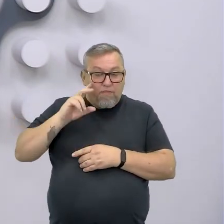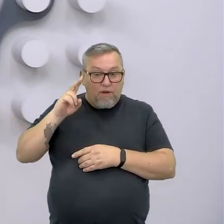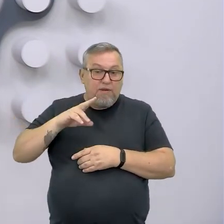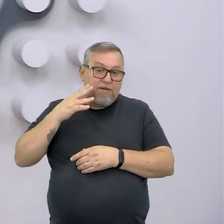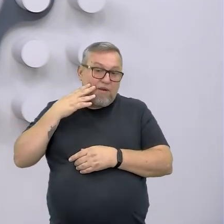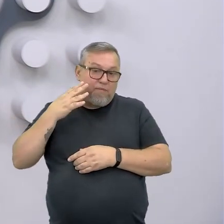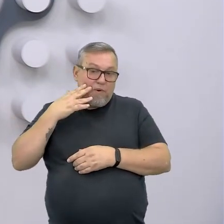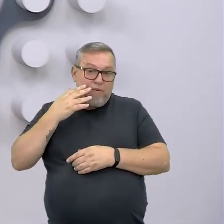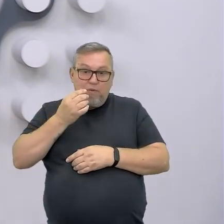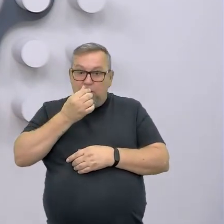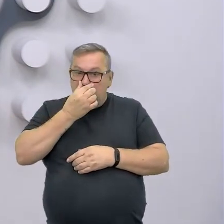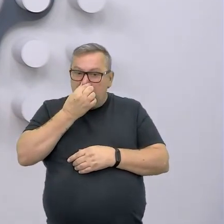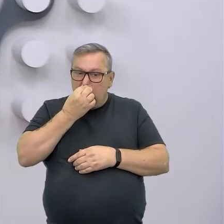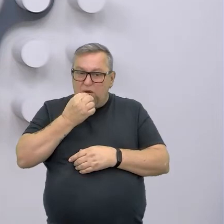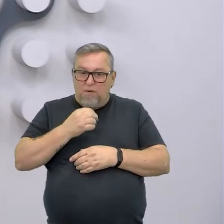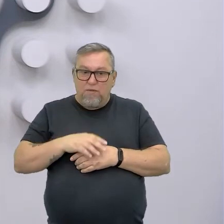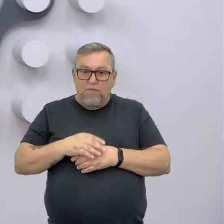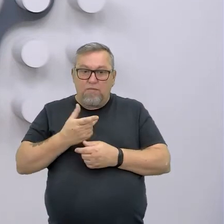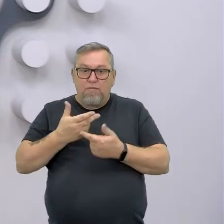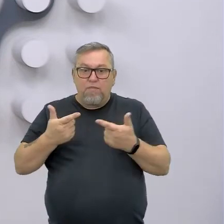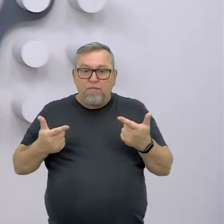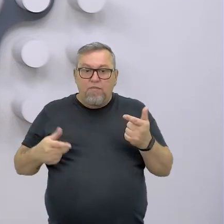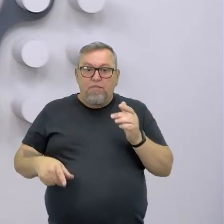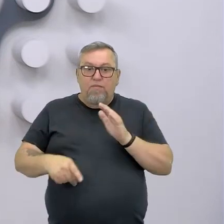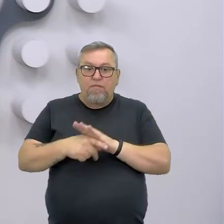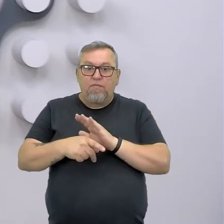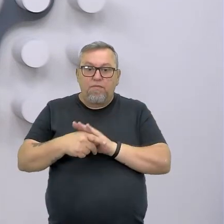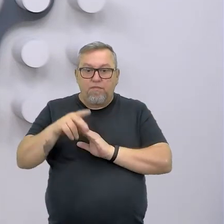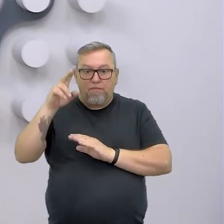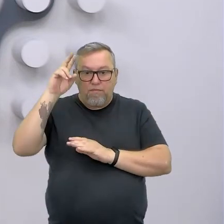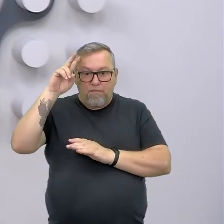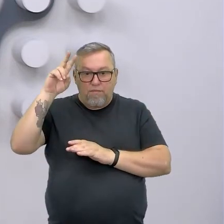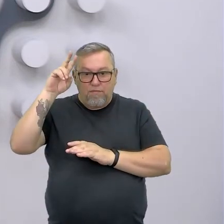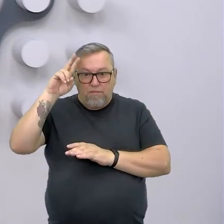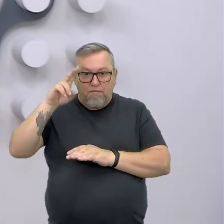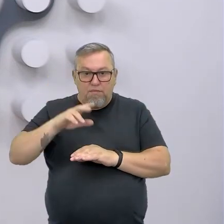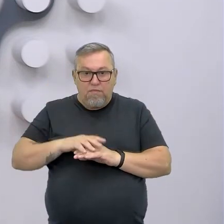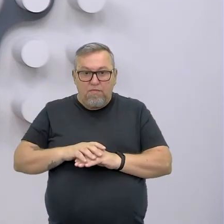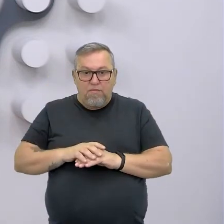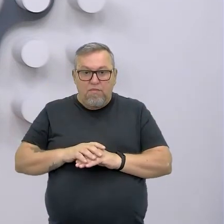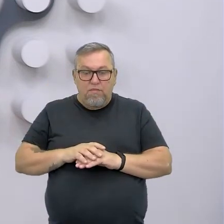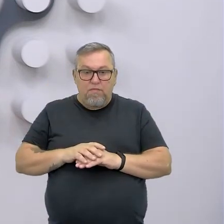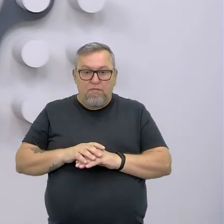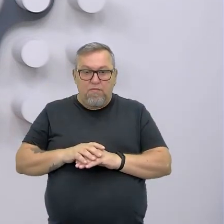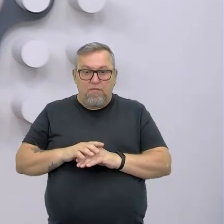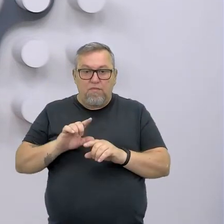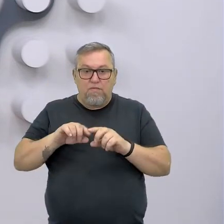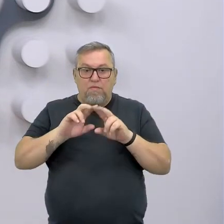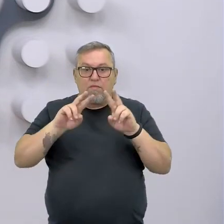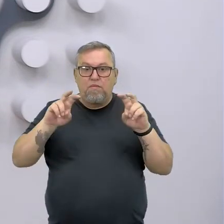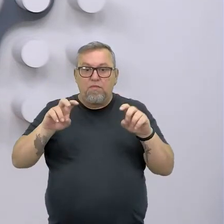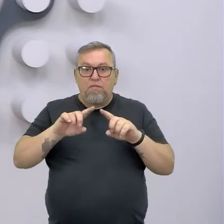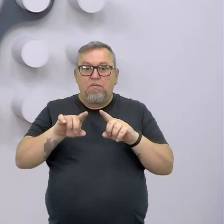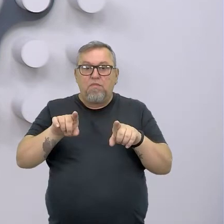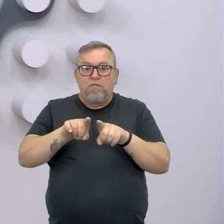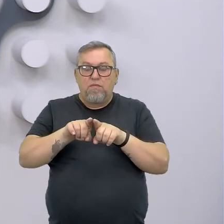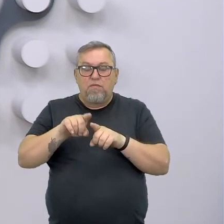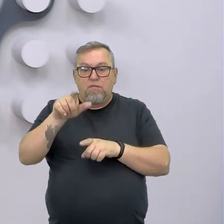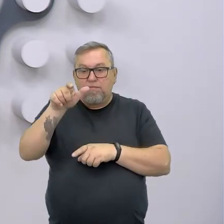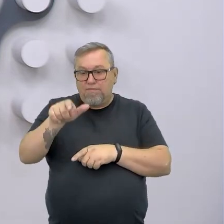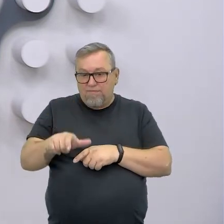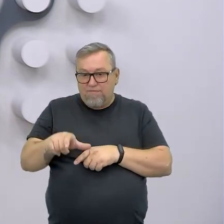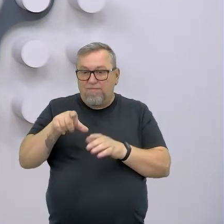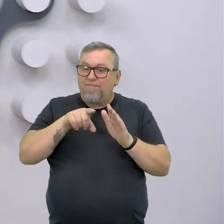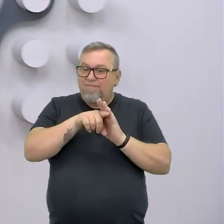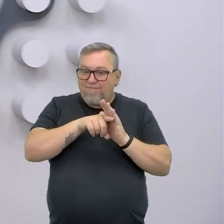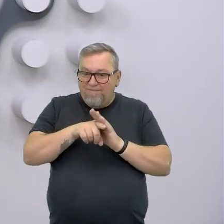saber algo a respeito da história de um determinado assunto ou de uma determinada pessoa e